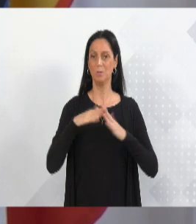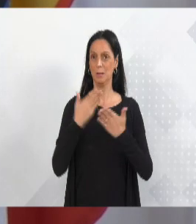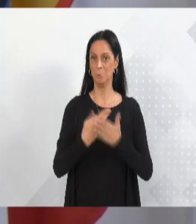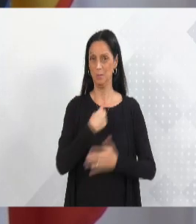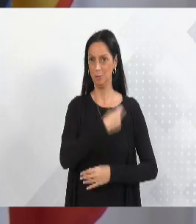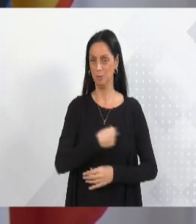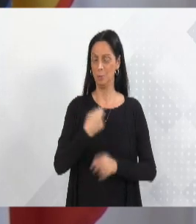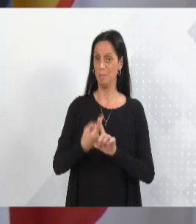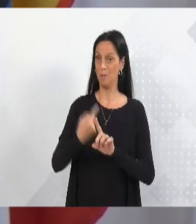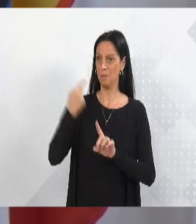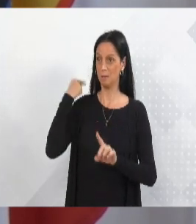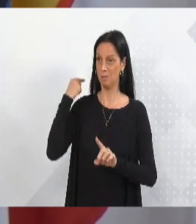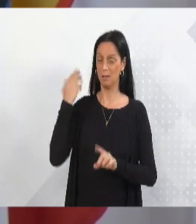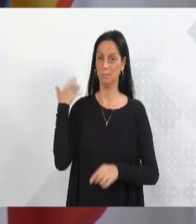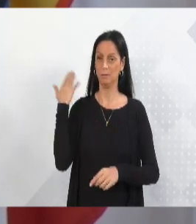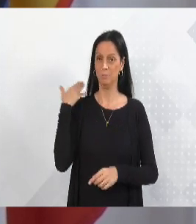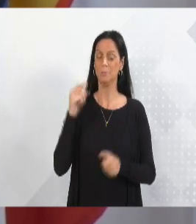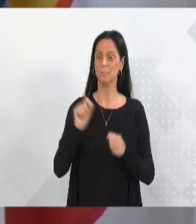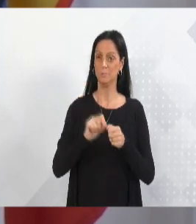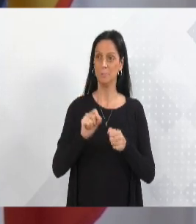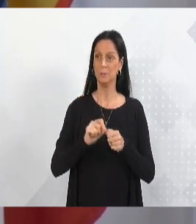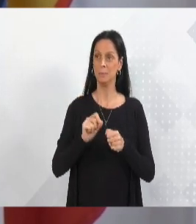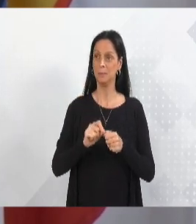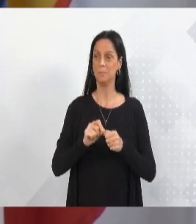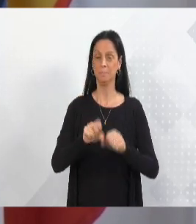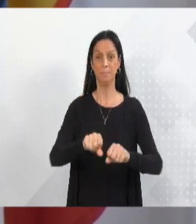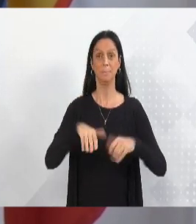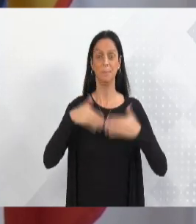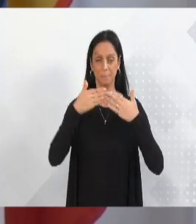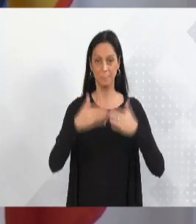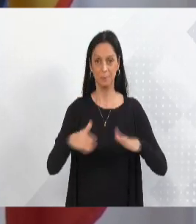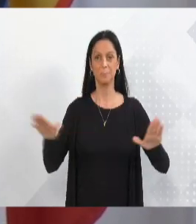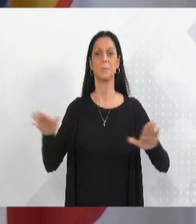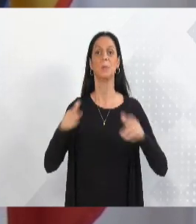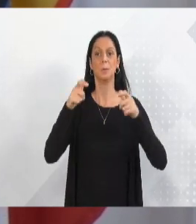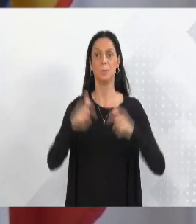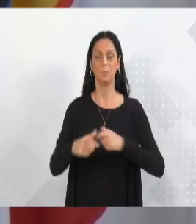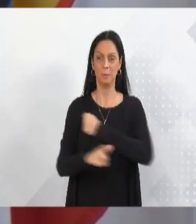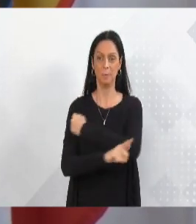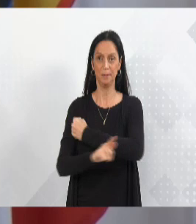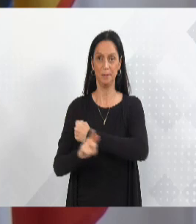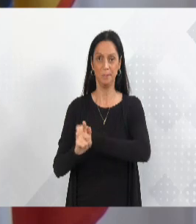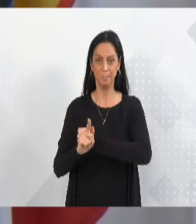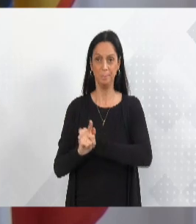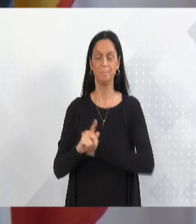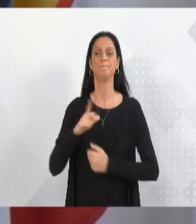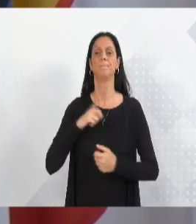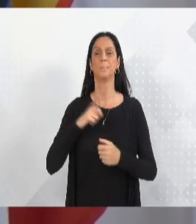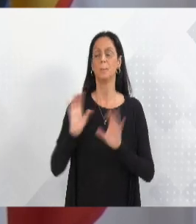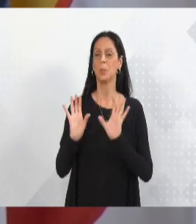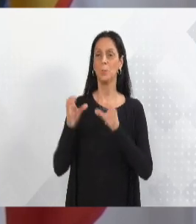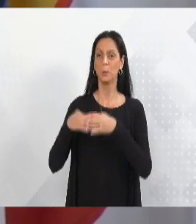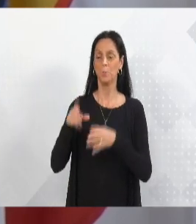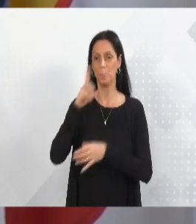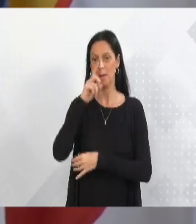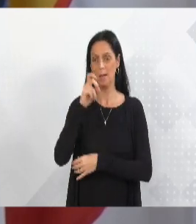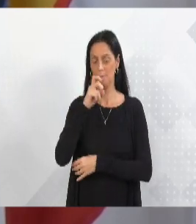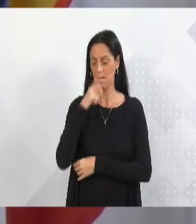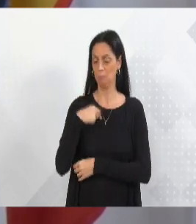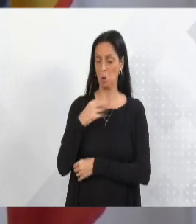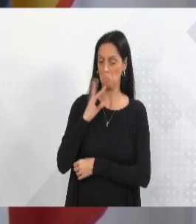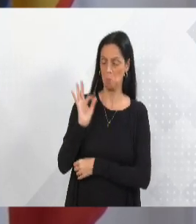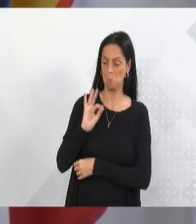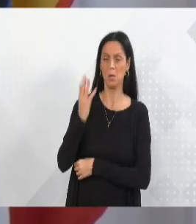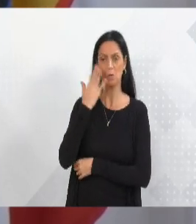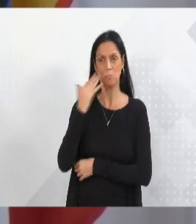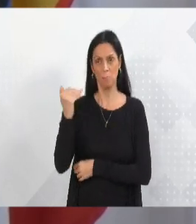nós fizemos a audiência pública lá no Garcia, uma comissão de paz que eu nem conhecia chamaram para